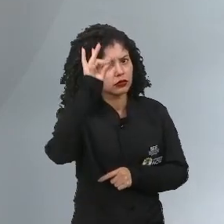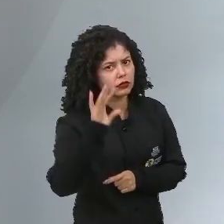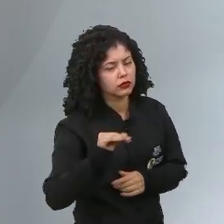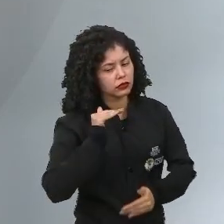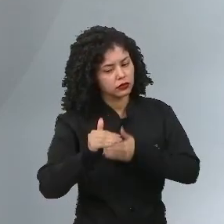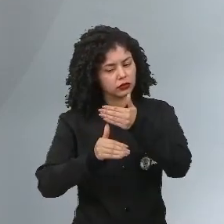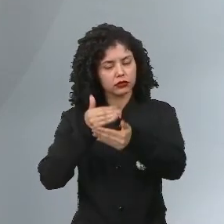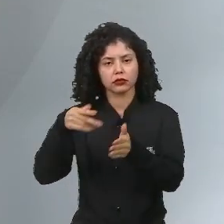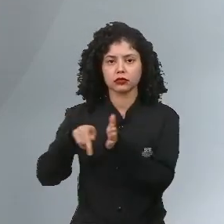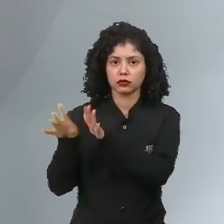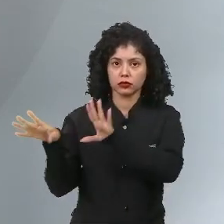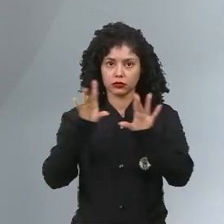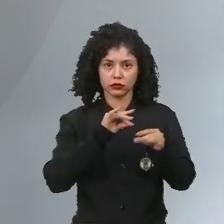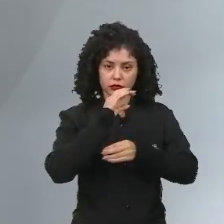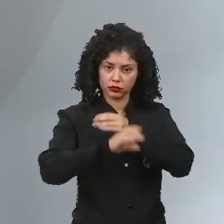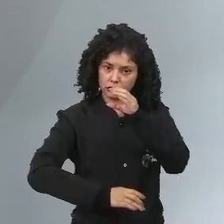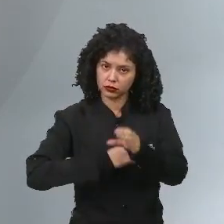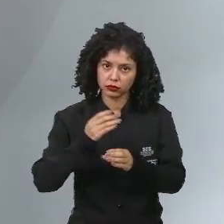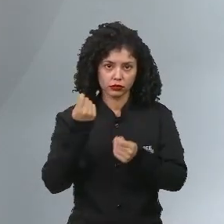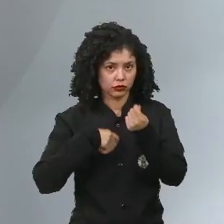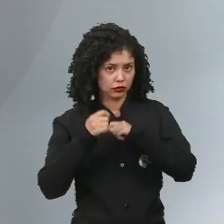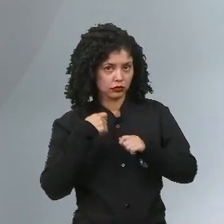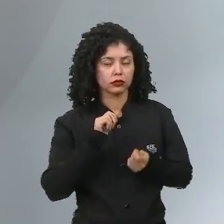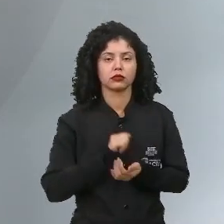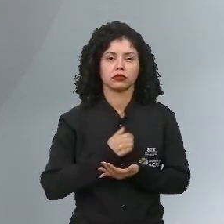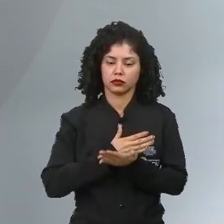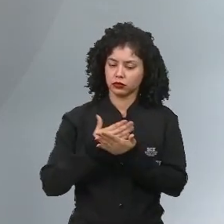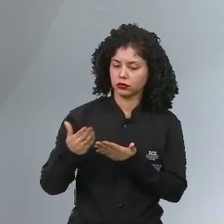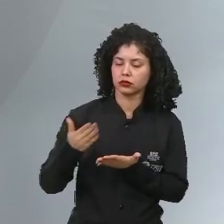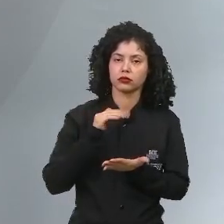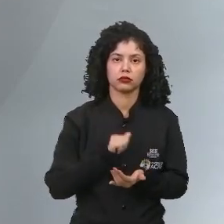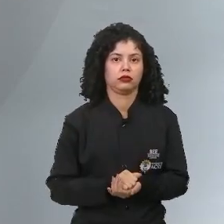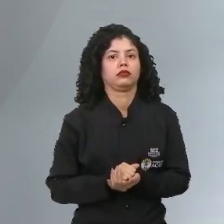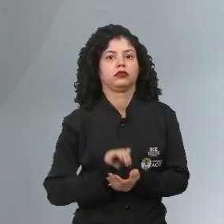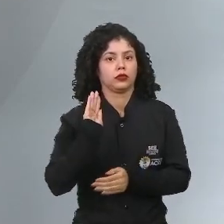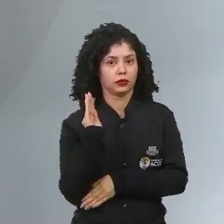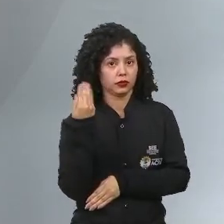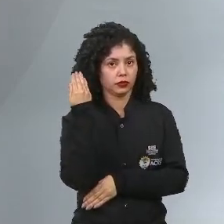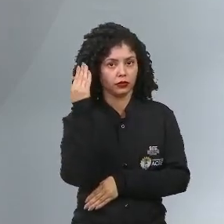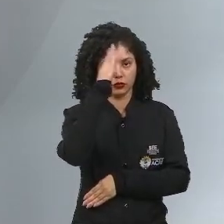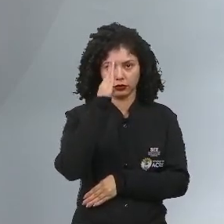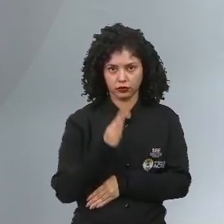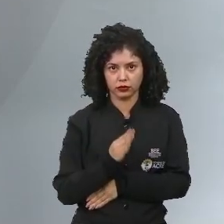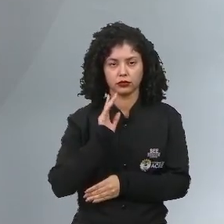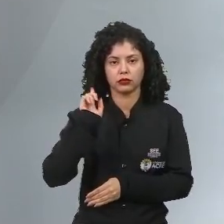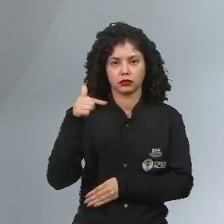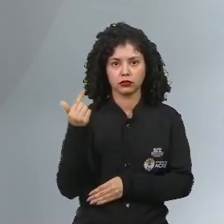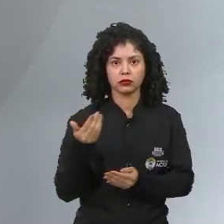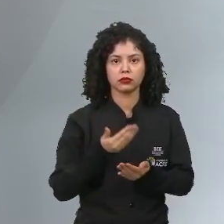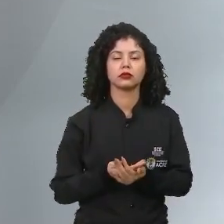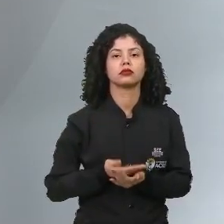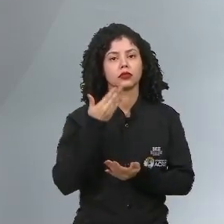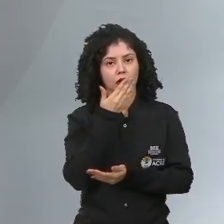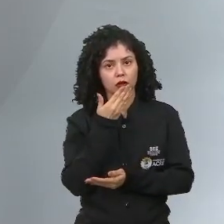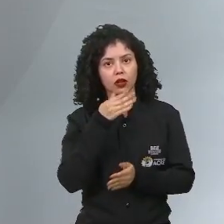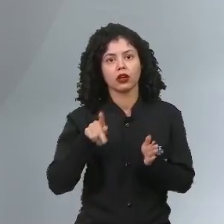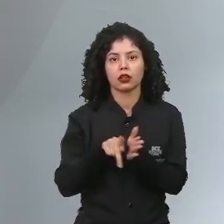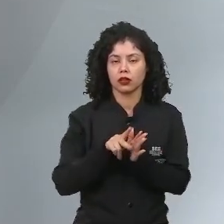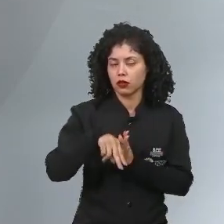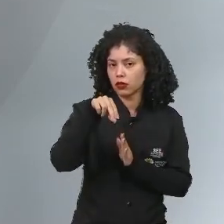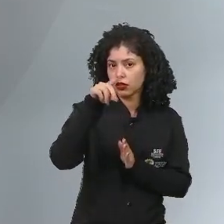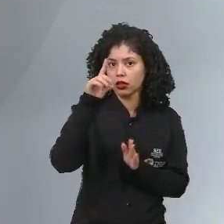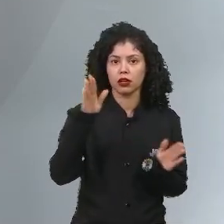história do Brasil através desses ciclos econômicos. A gente começa ali com o ciclo do pau-brasil, depois o ciclo do açúcar no Nordeste